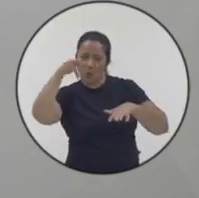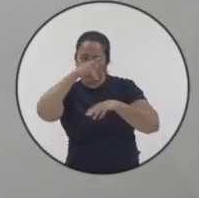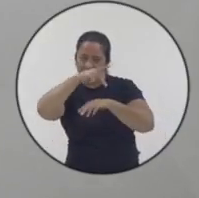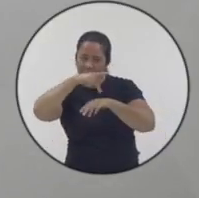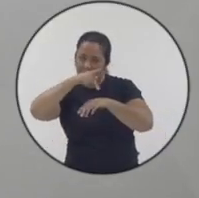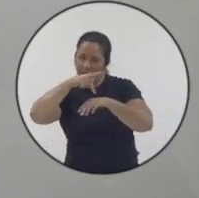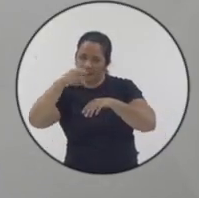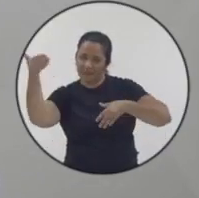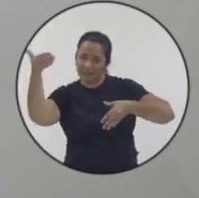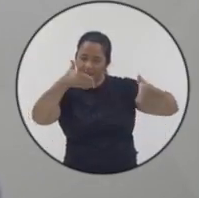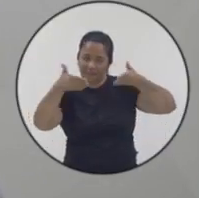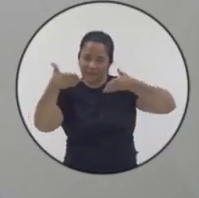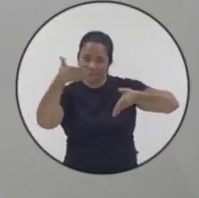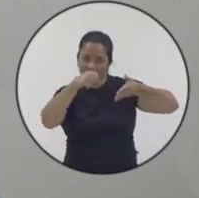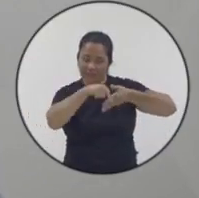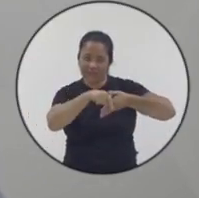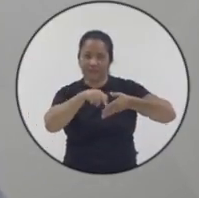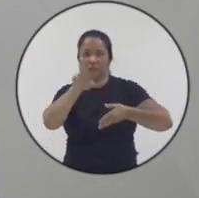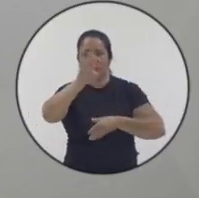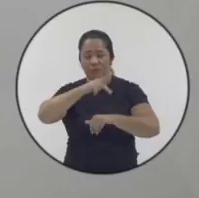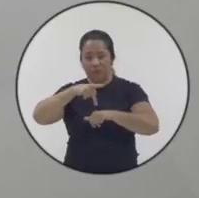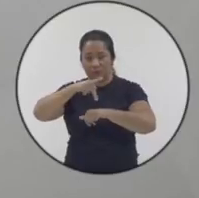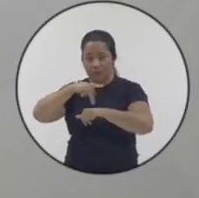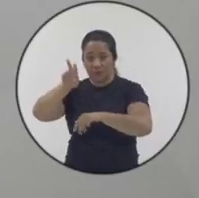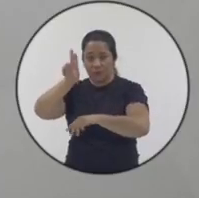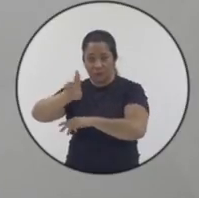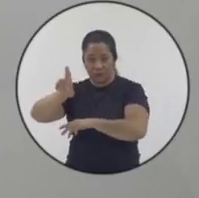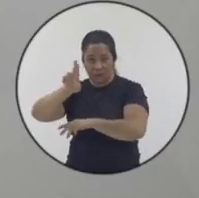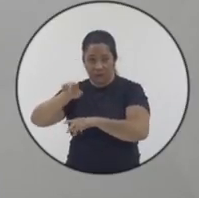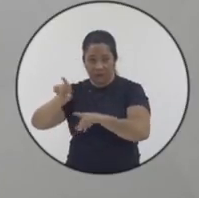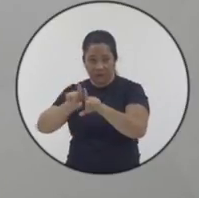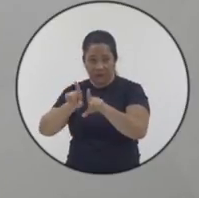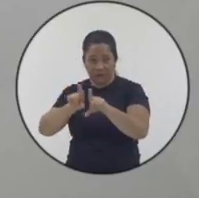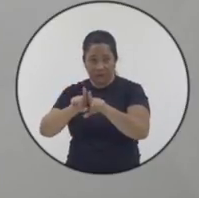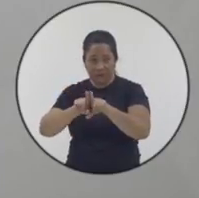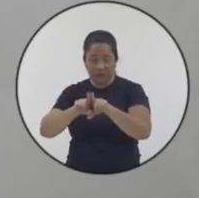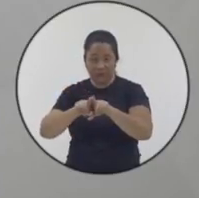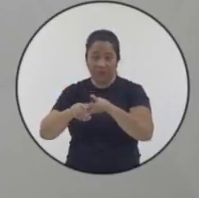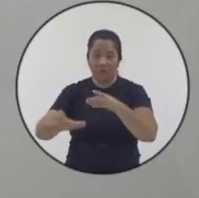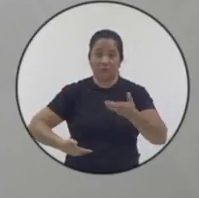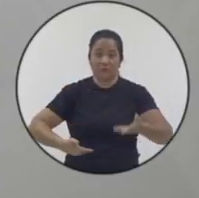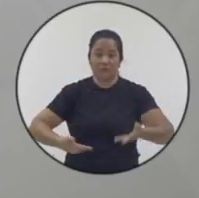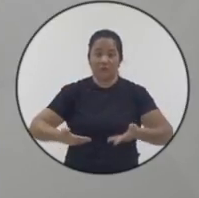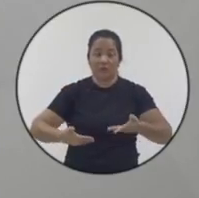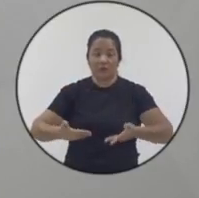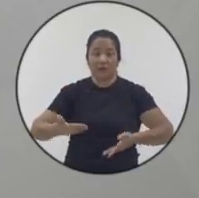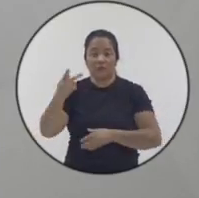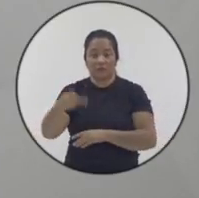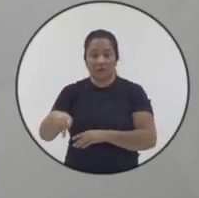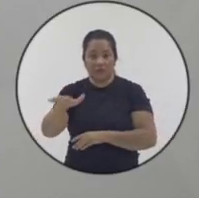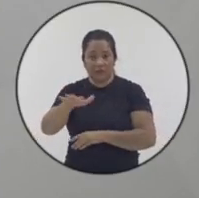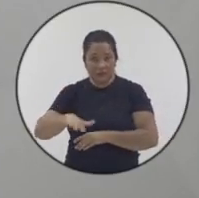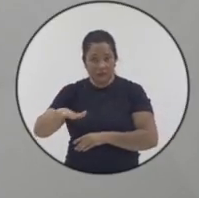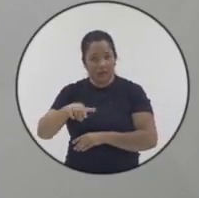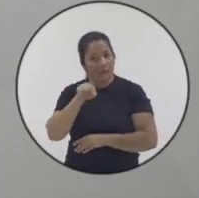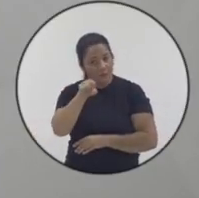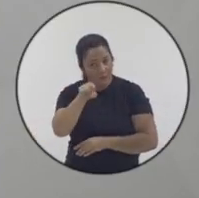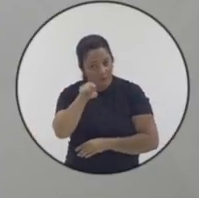toda a companheira do Uruguai também, nossos funcionários do CFP que estão aqui nos assistindo. E a você que está em